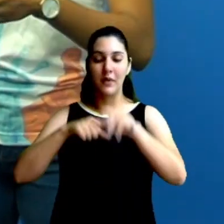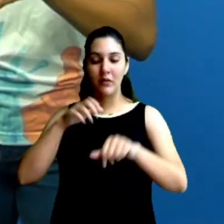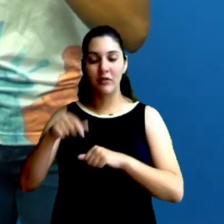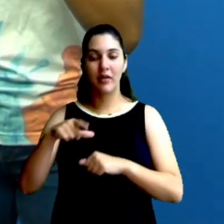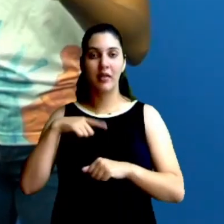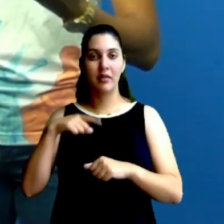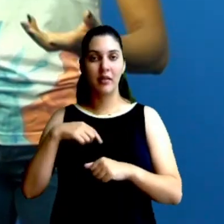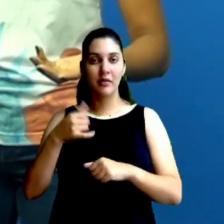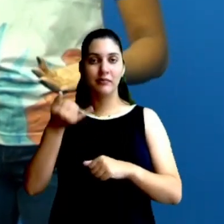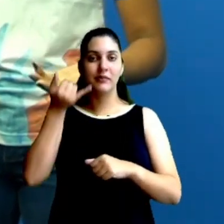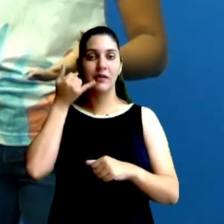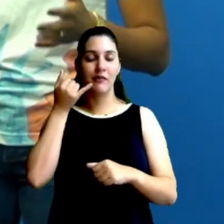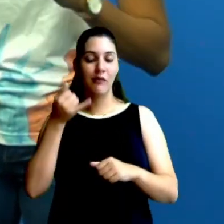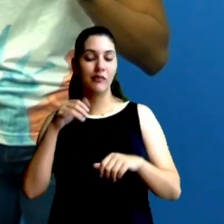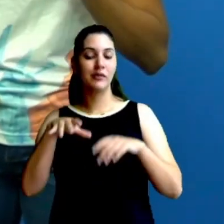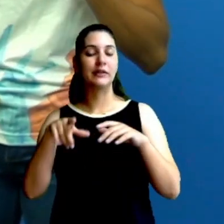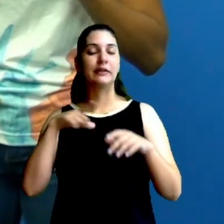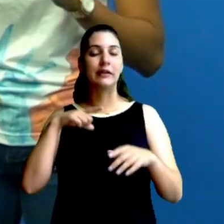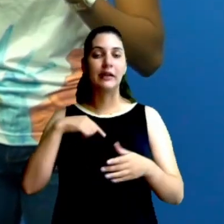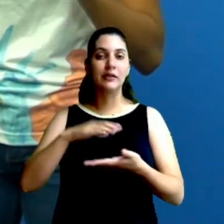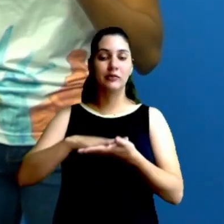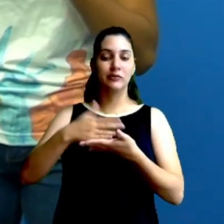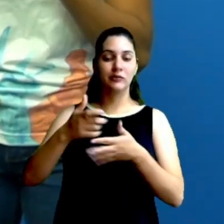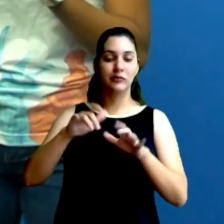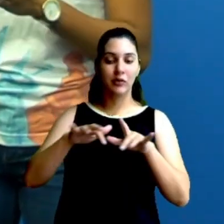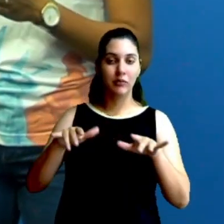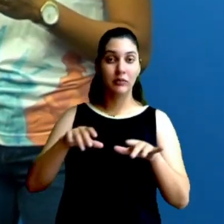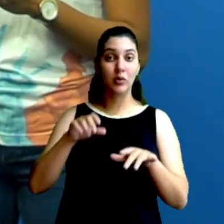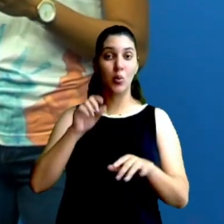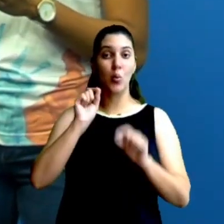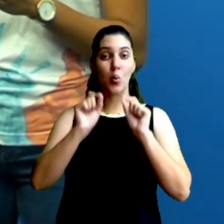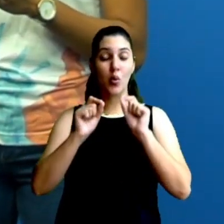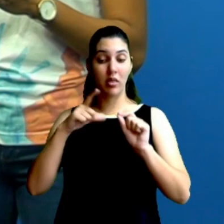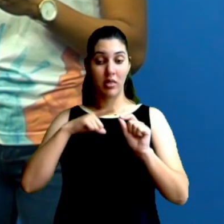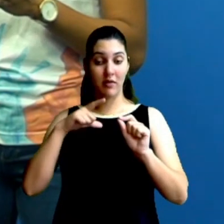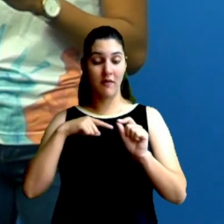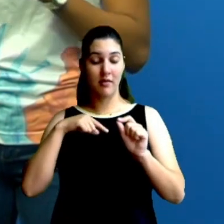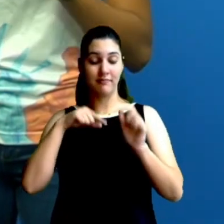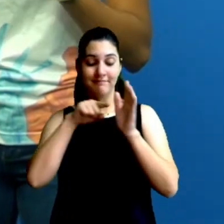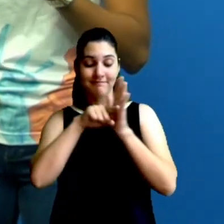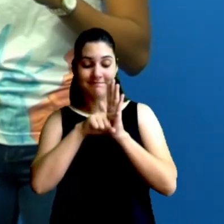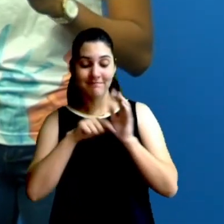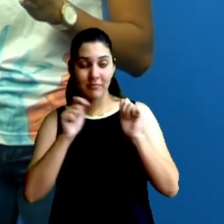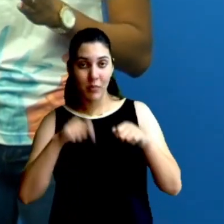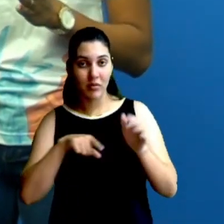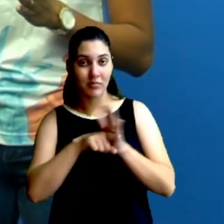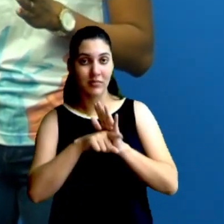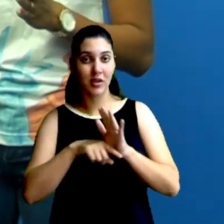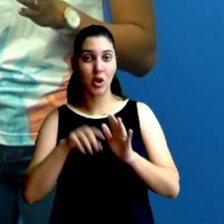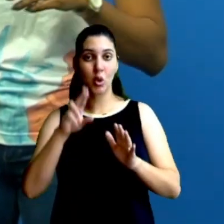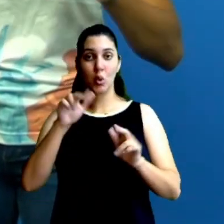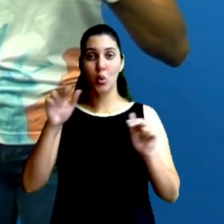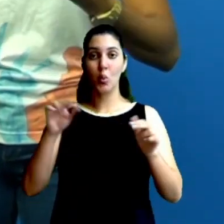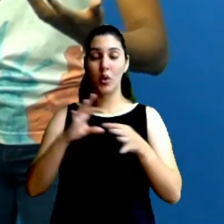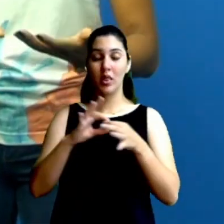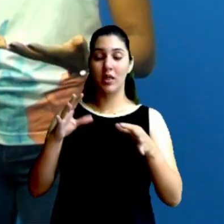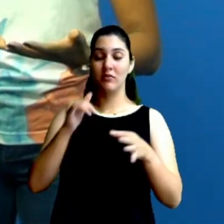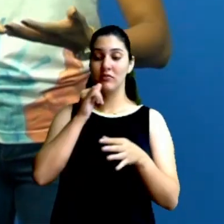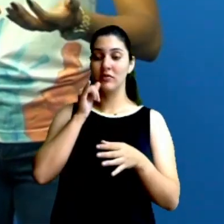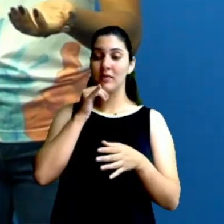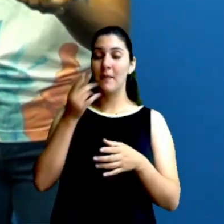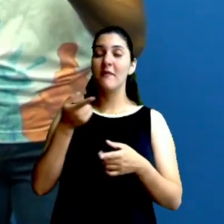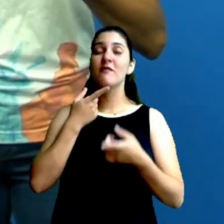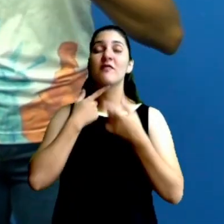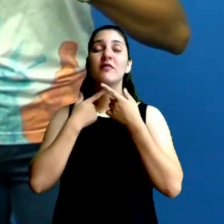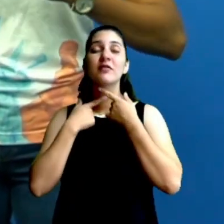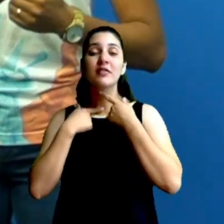telefone, é ter seu computador, seja o que você tiver como fonte de pesquisa. Nunca deixe essa vontade de procurar.